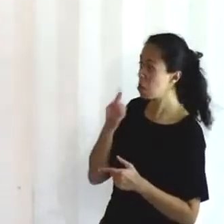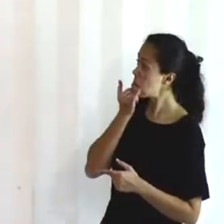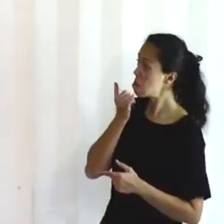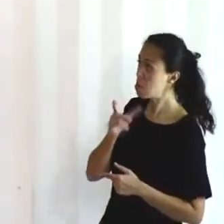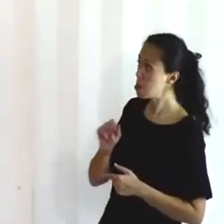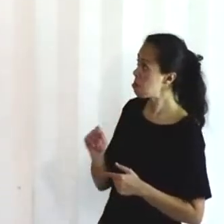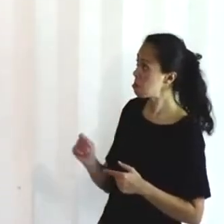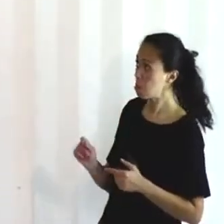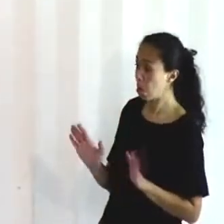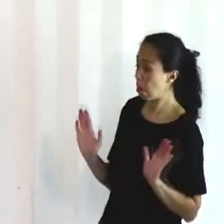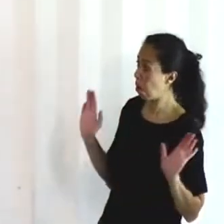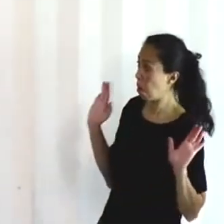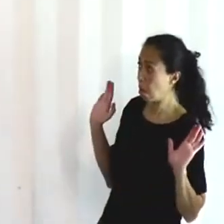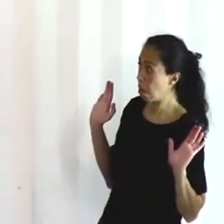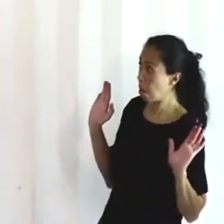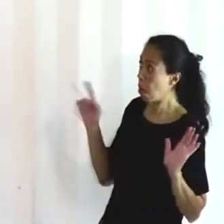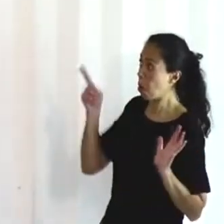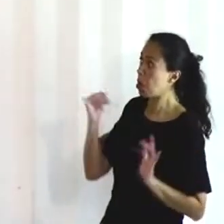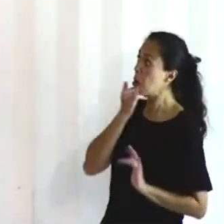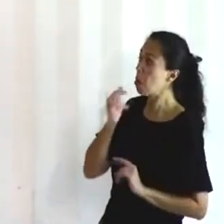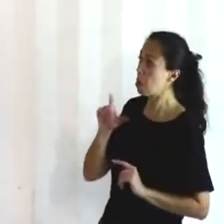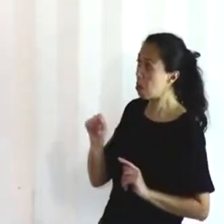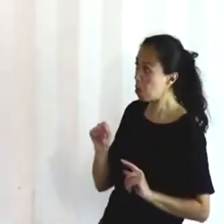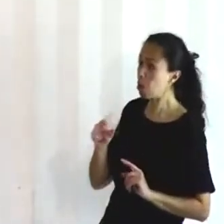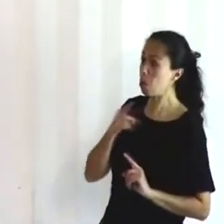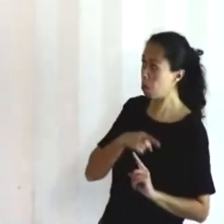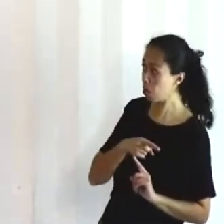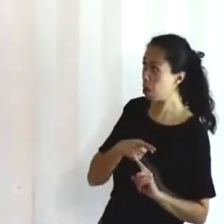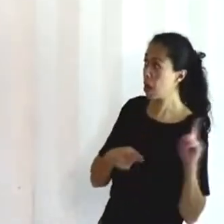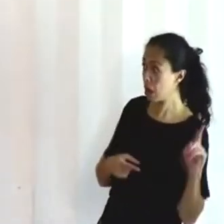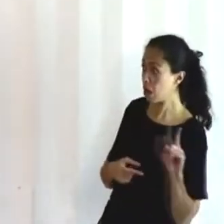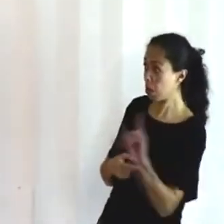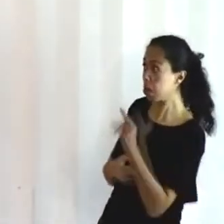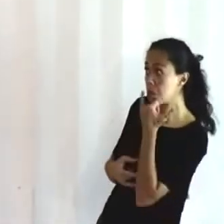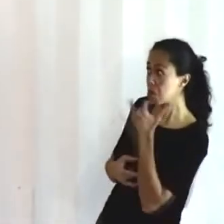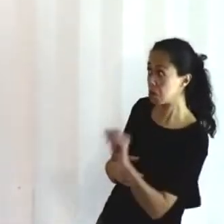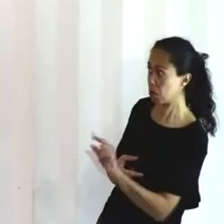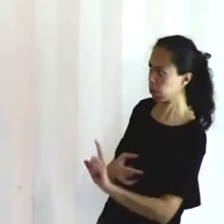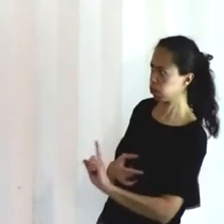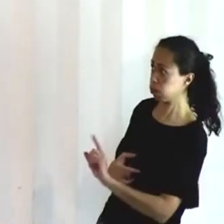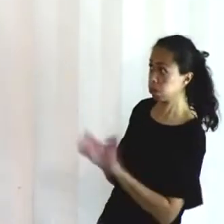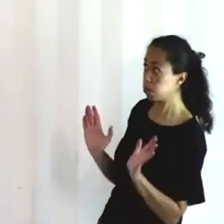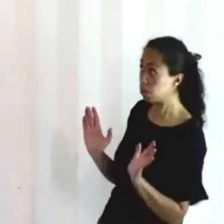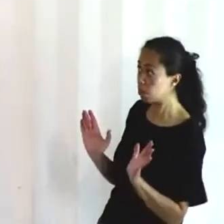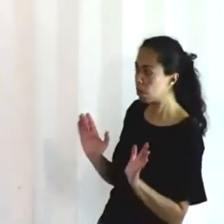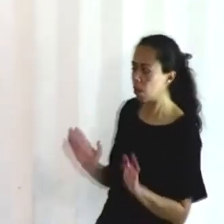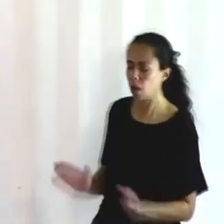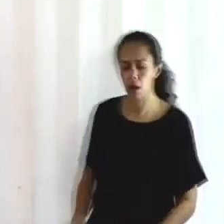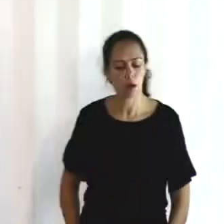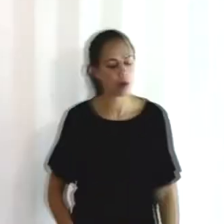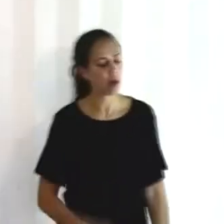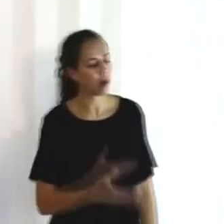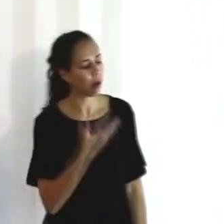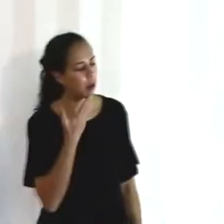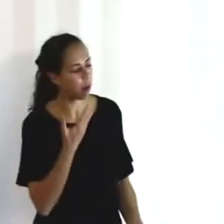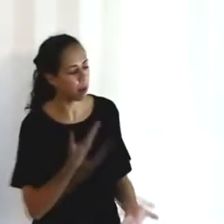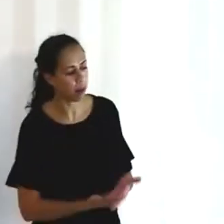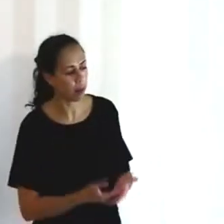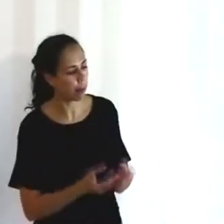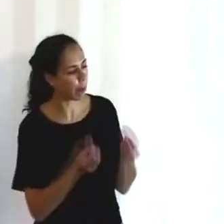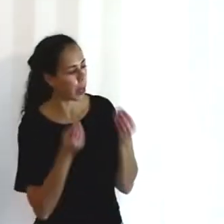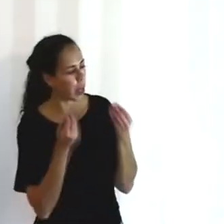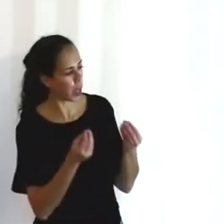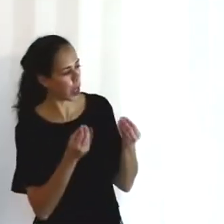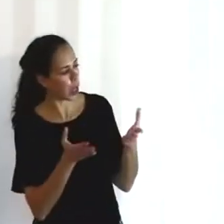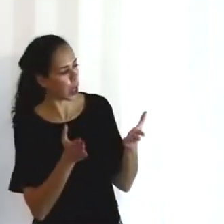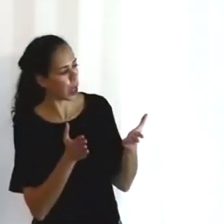texto mostra que o Senhor, chamando-o, lhe disse, você é malvado, hein? Você é malvado,